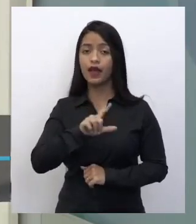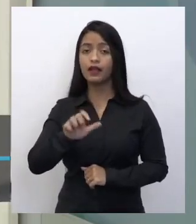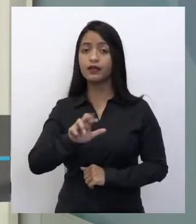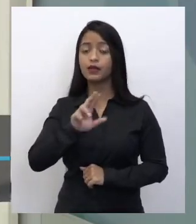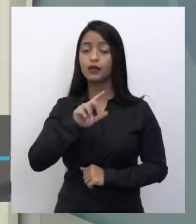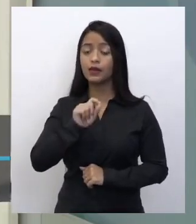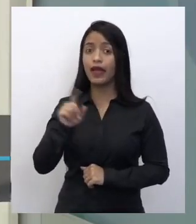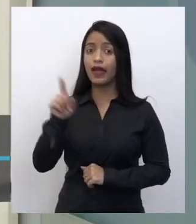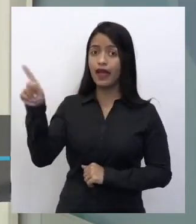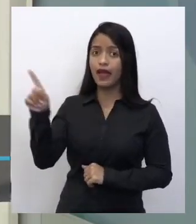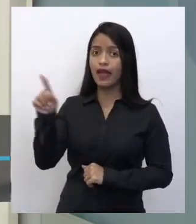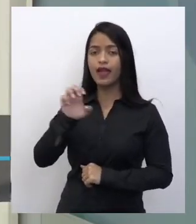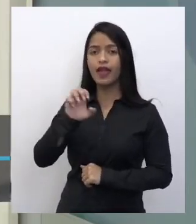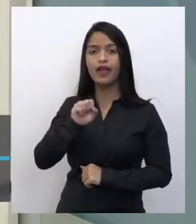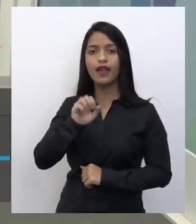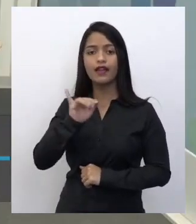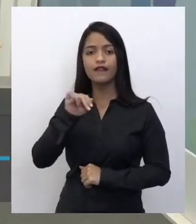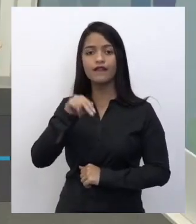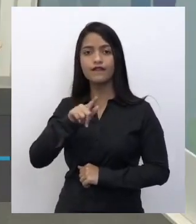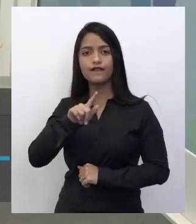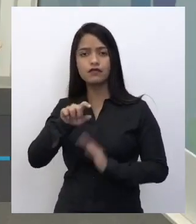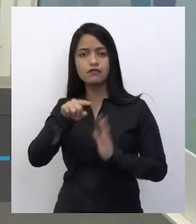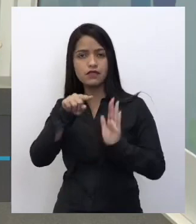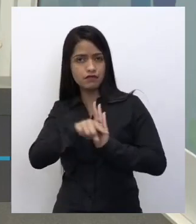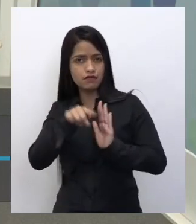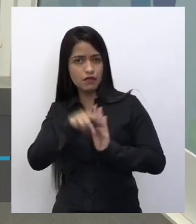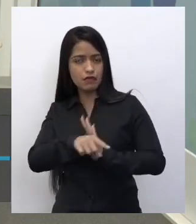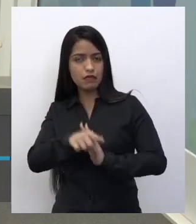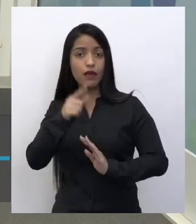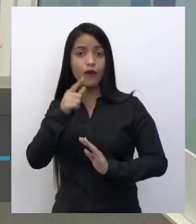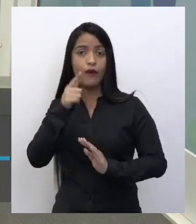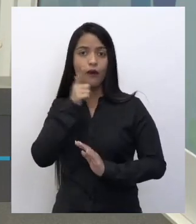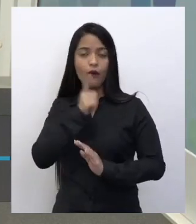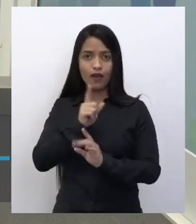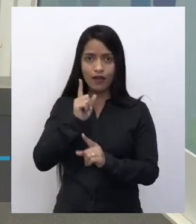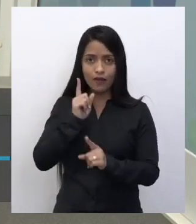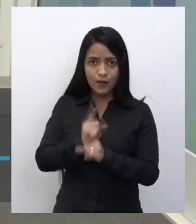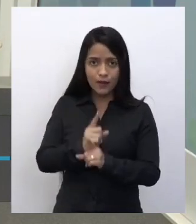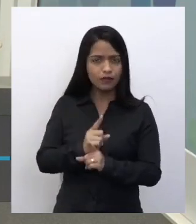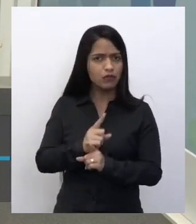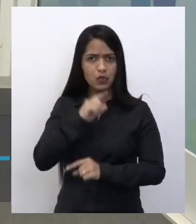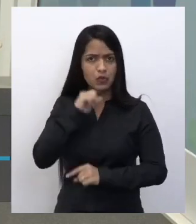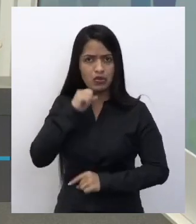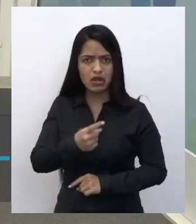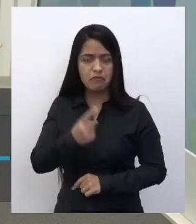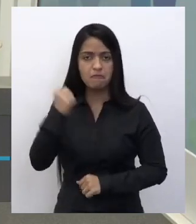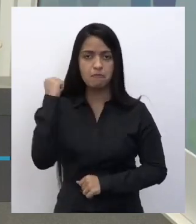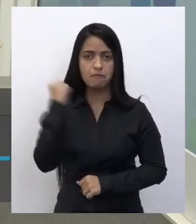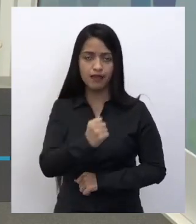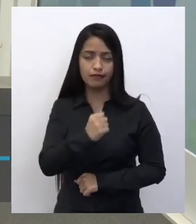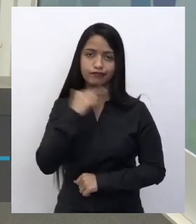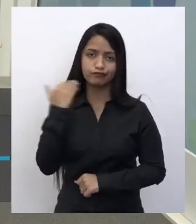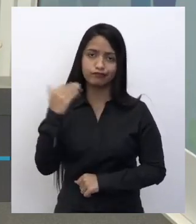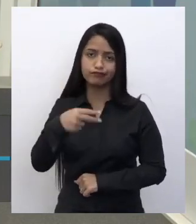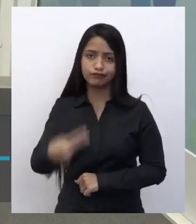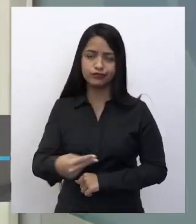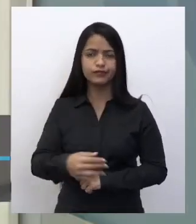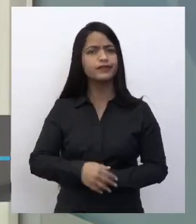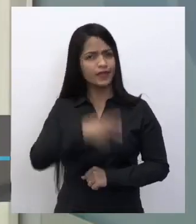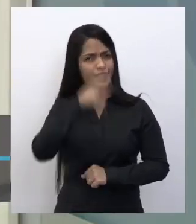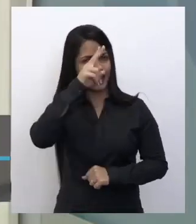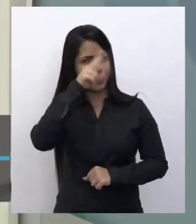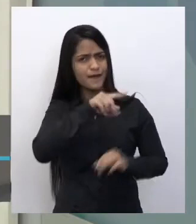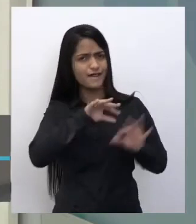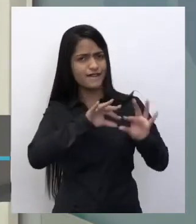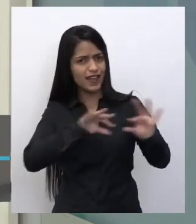não acerta, ela mata. Ela mata. É. Aí mas tem... é... Alguém lembrou da frasezinha da Esfinge? Olha, Beatriz